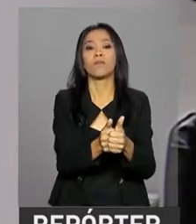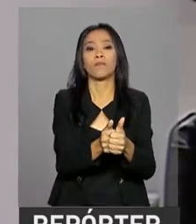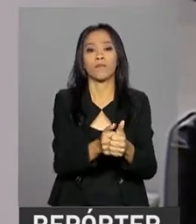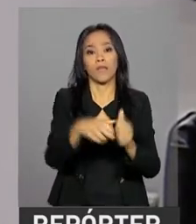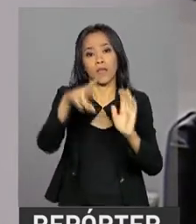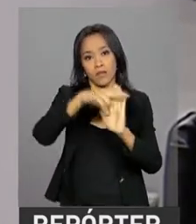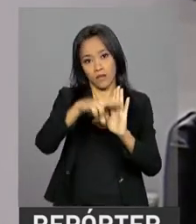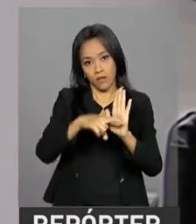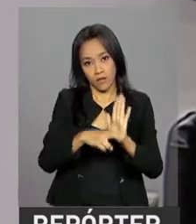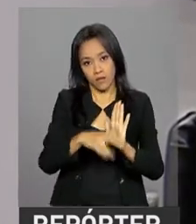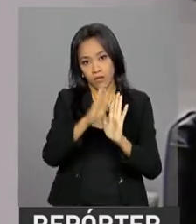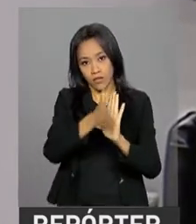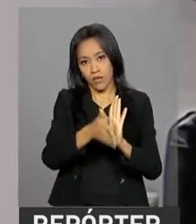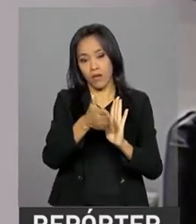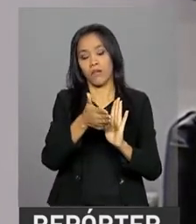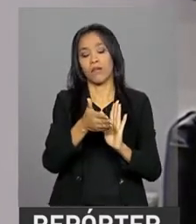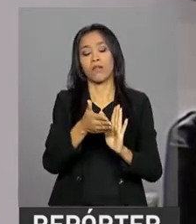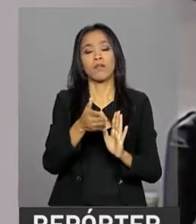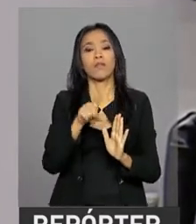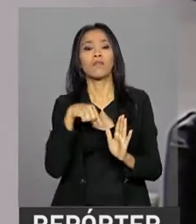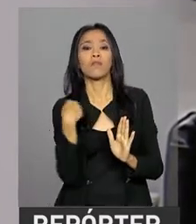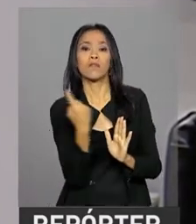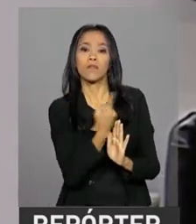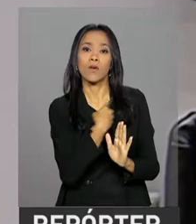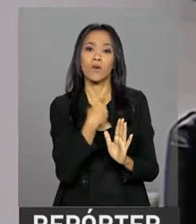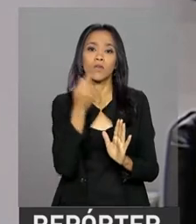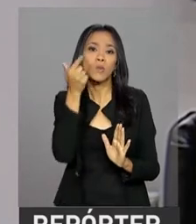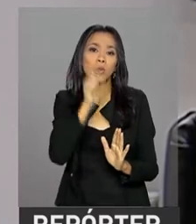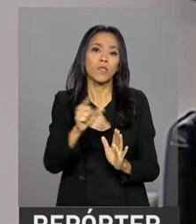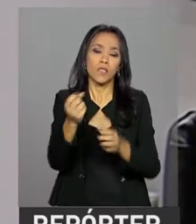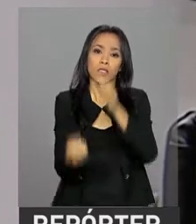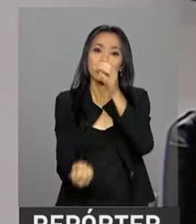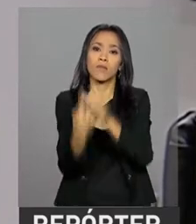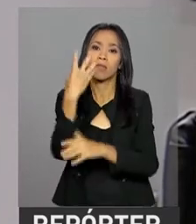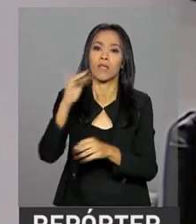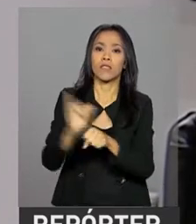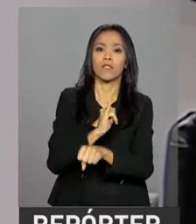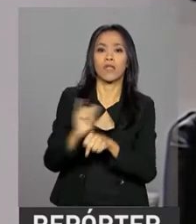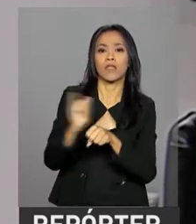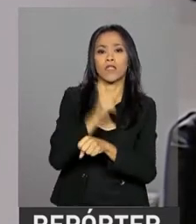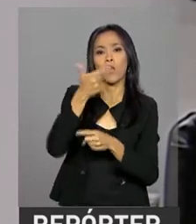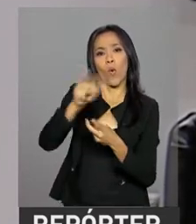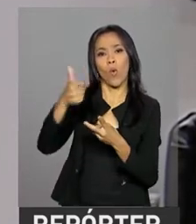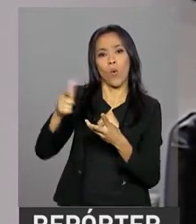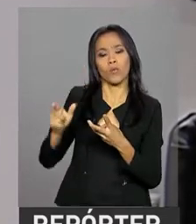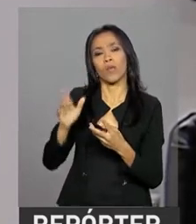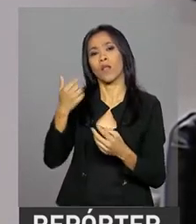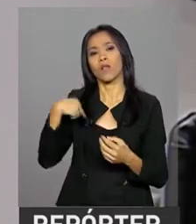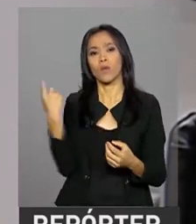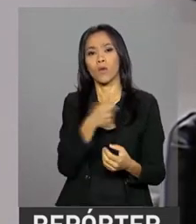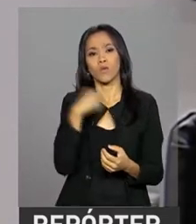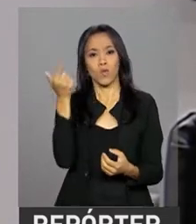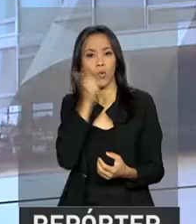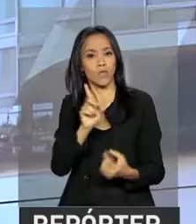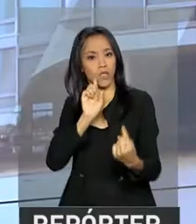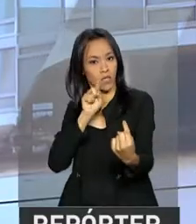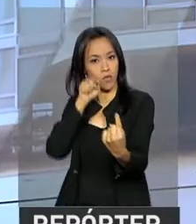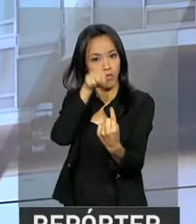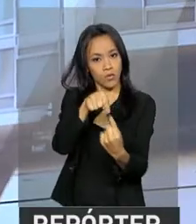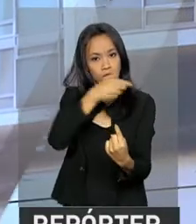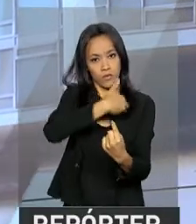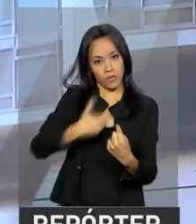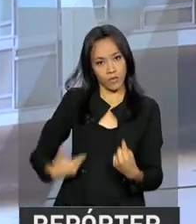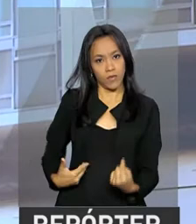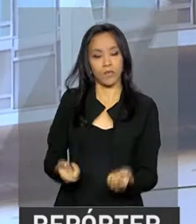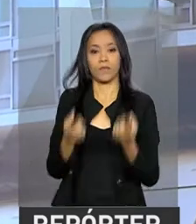na legislação para que a gente implemente as medidas necessárias para o cumprimento da meta estabelecida.